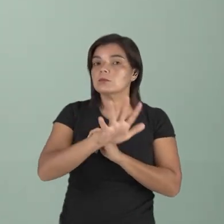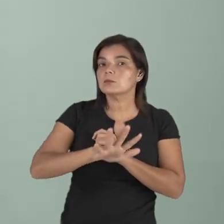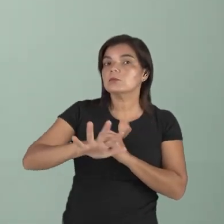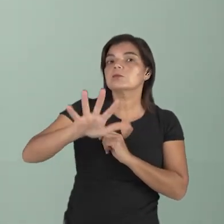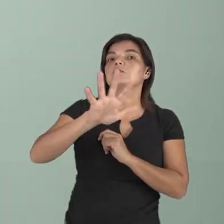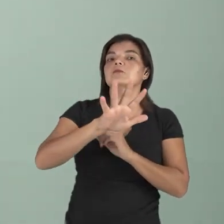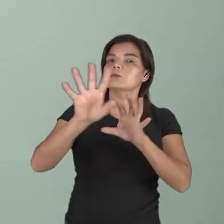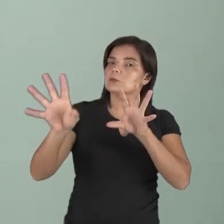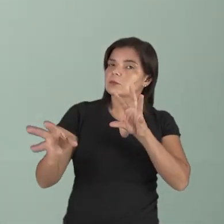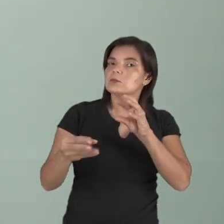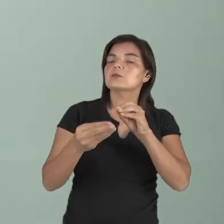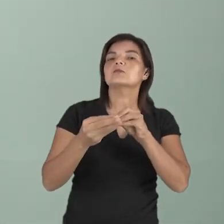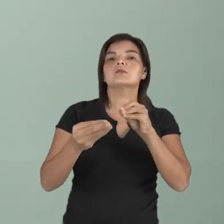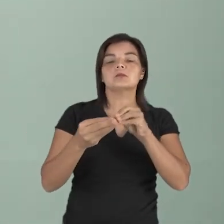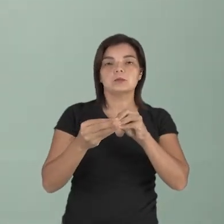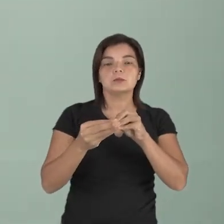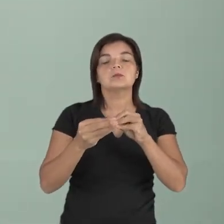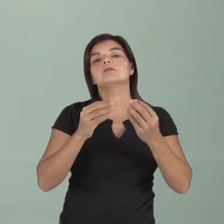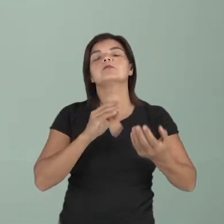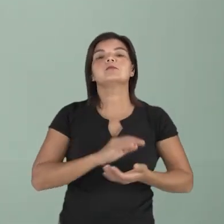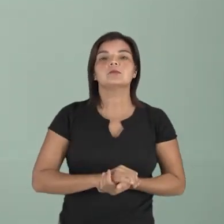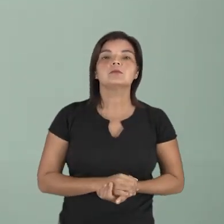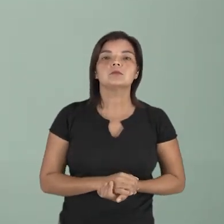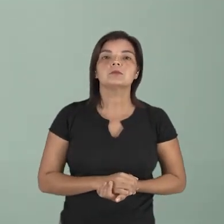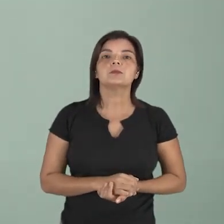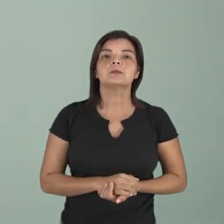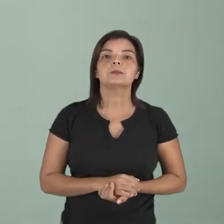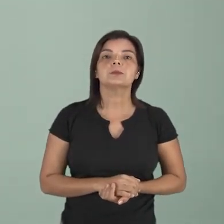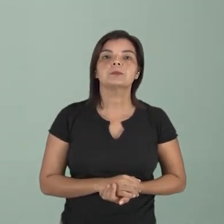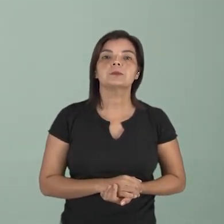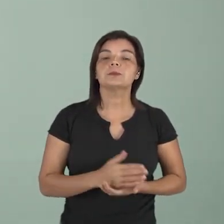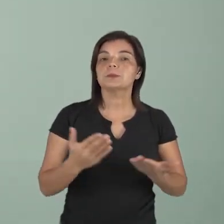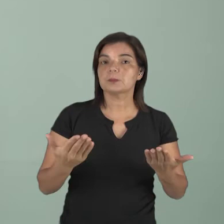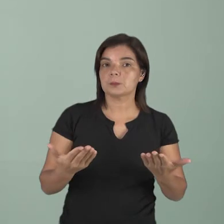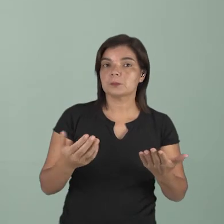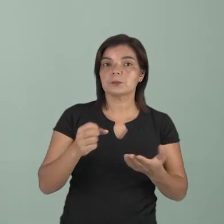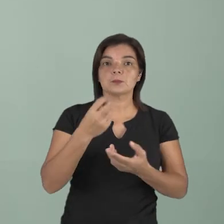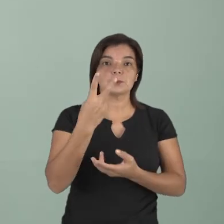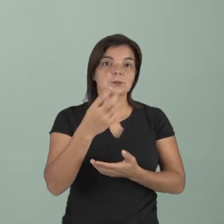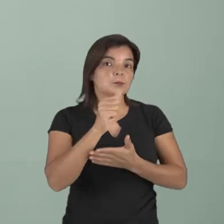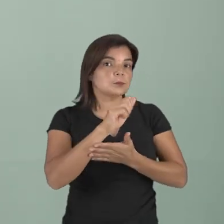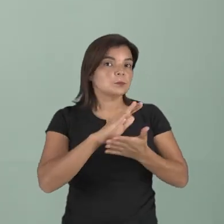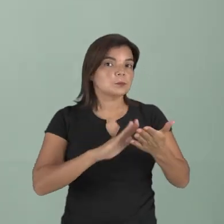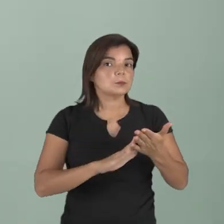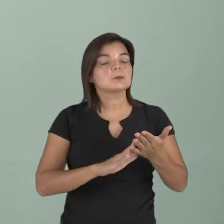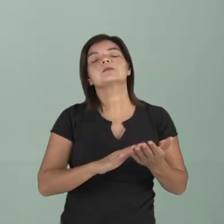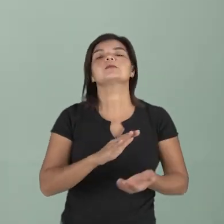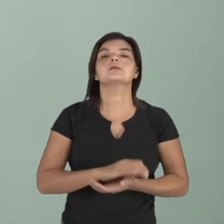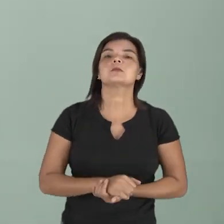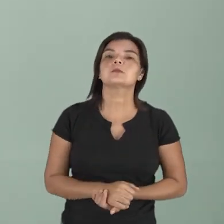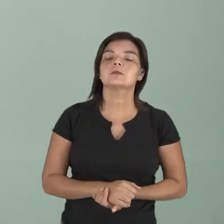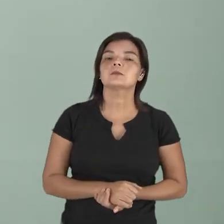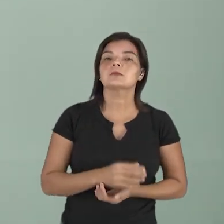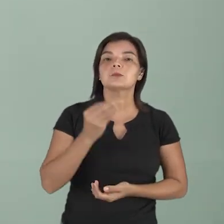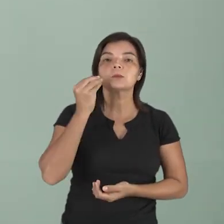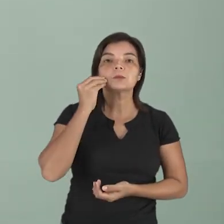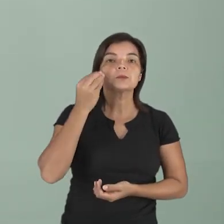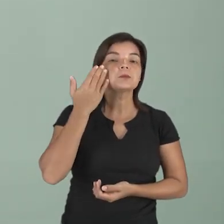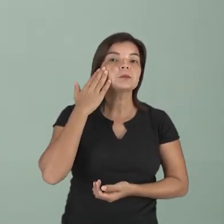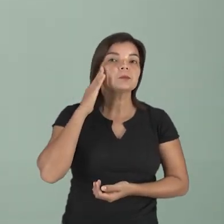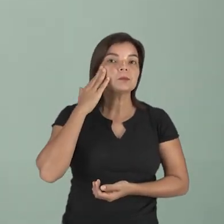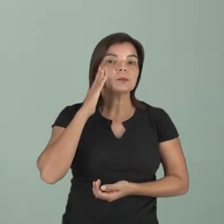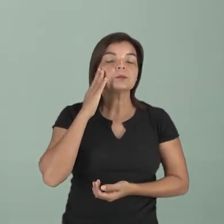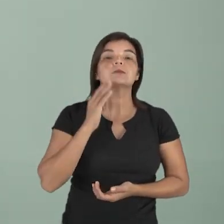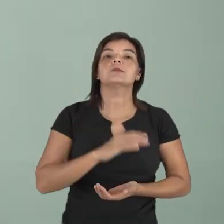muito generalizada e muito no aspecto mais geral. Mas vamos lá fazer duas questões para a gente melhor tentar entender esse